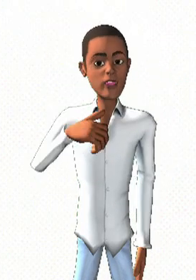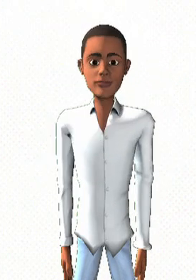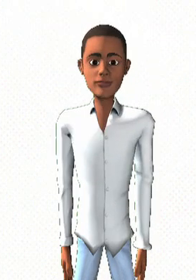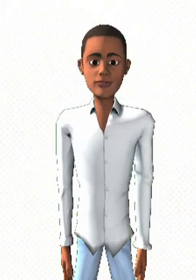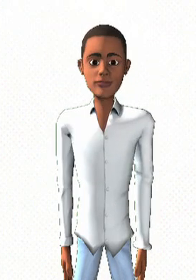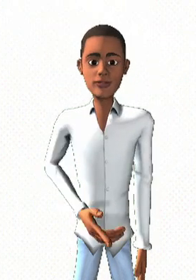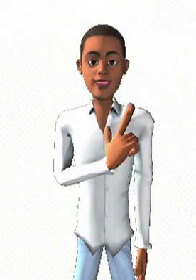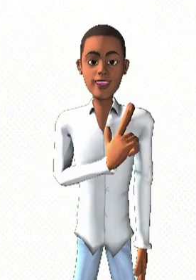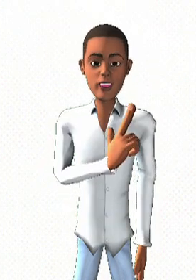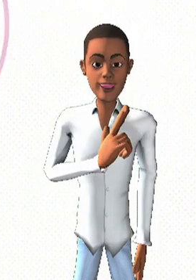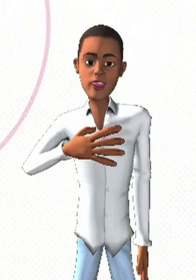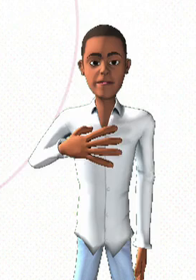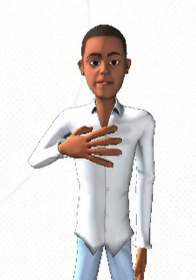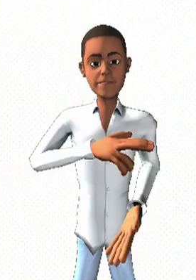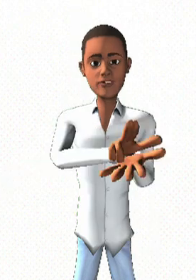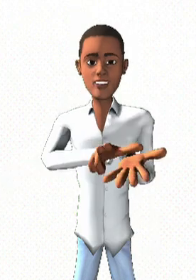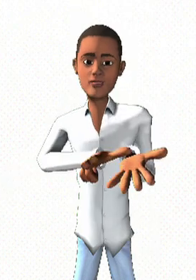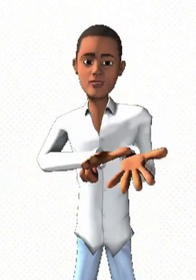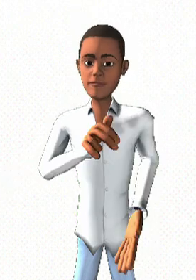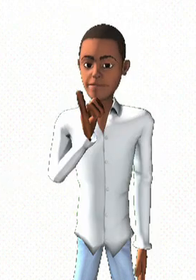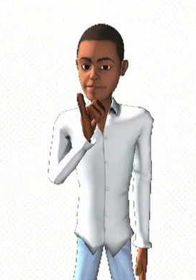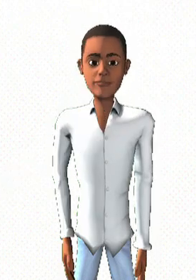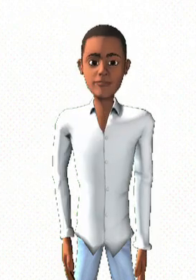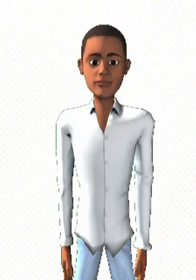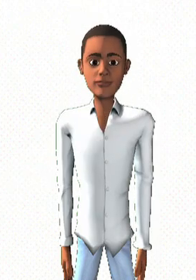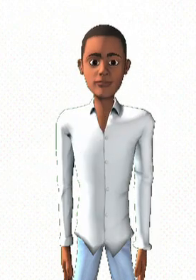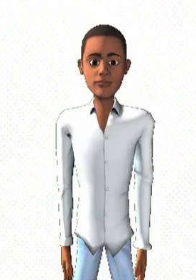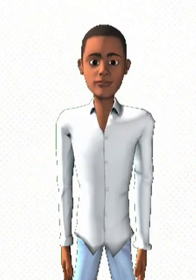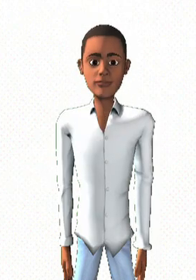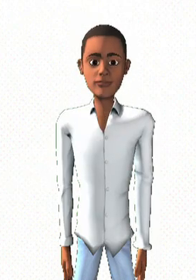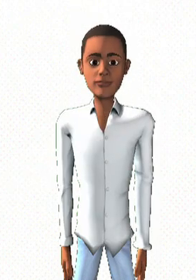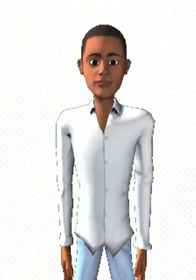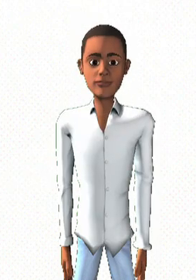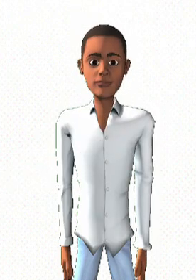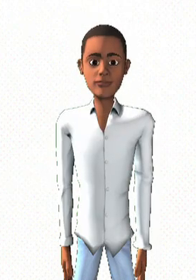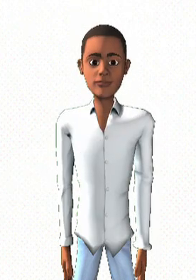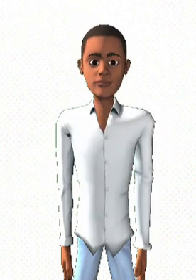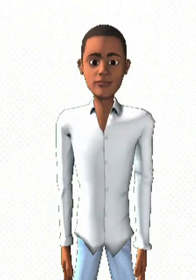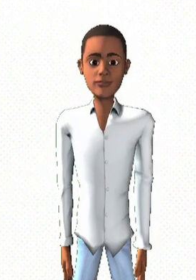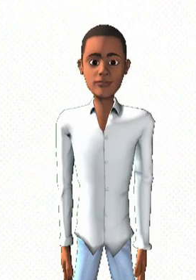Brasil e pode se manifestar de diversas formas.